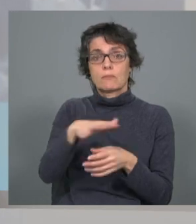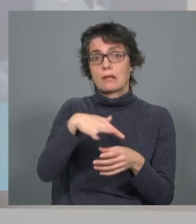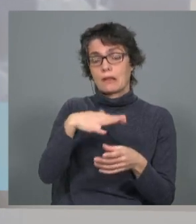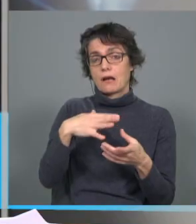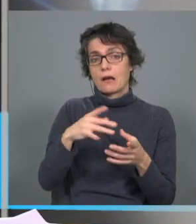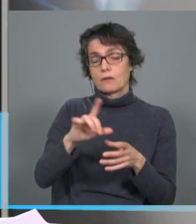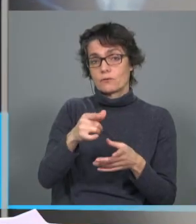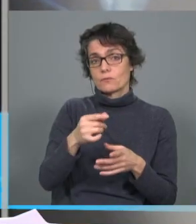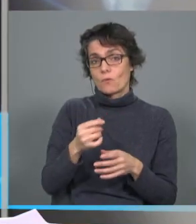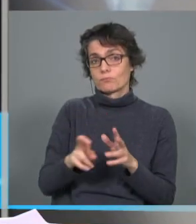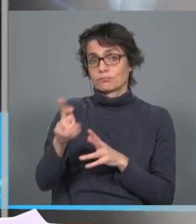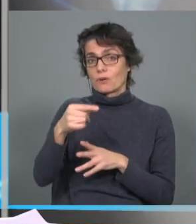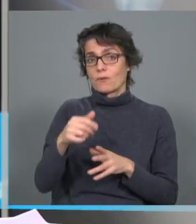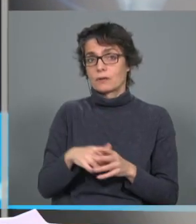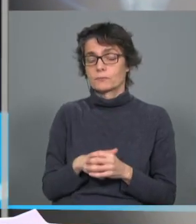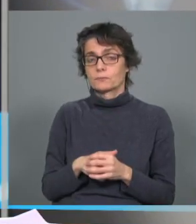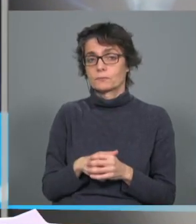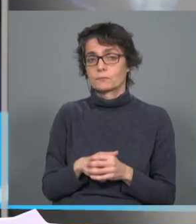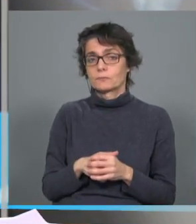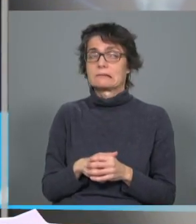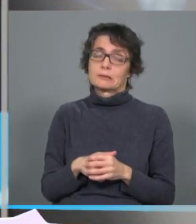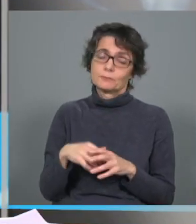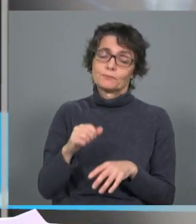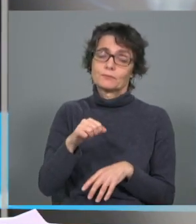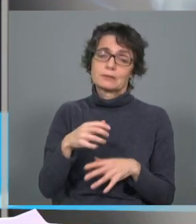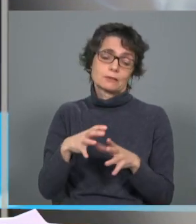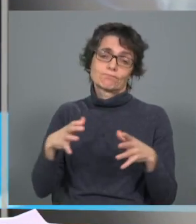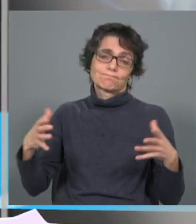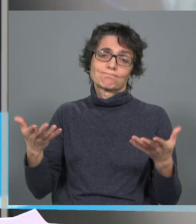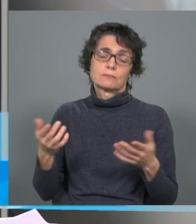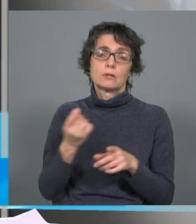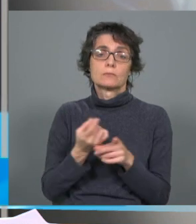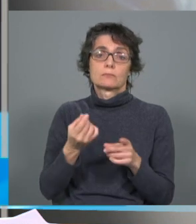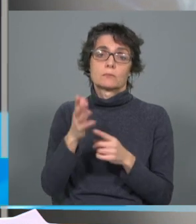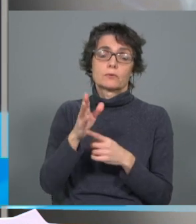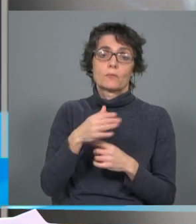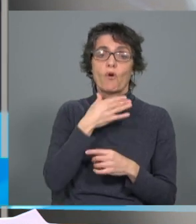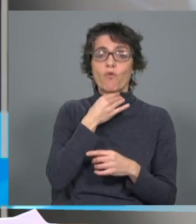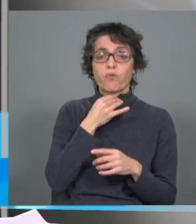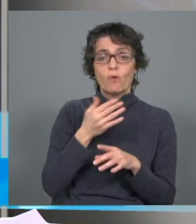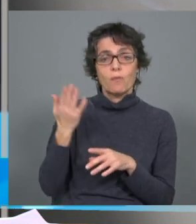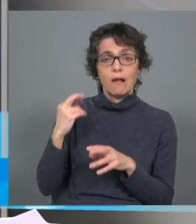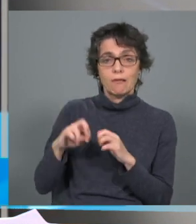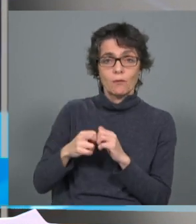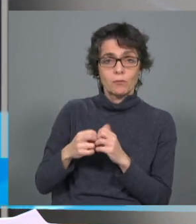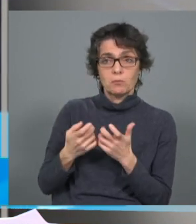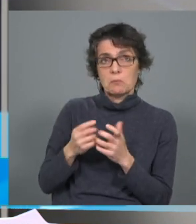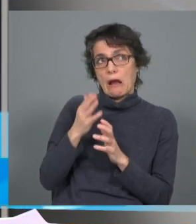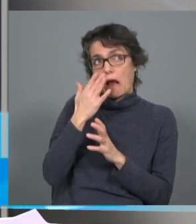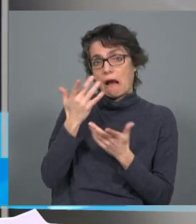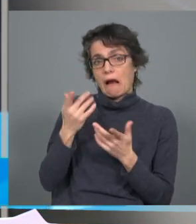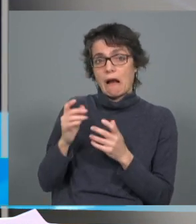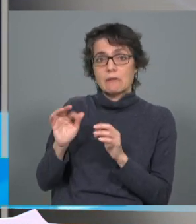Patriarcado de Lisboa. Claro que sim. Posso lhe dizer que, por exemplo, a fome era um problema que estava sanado